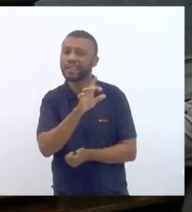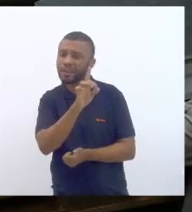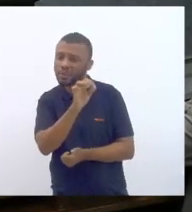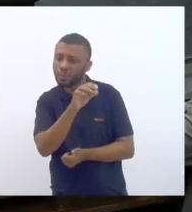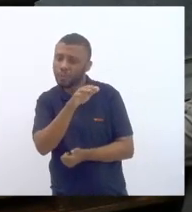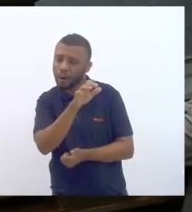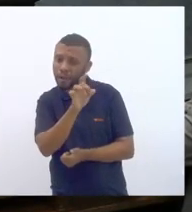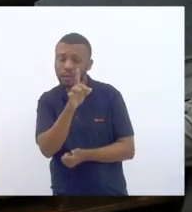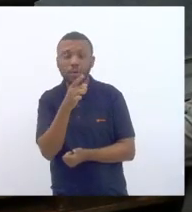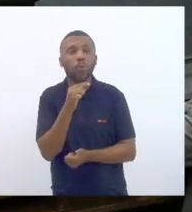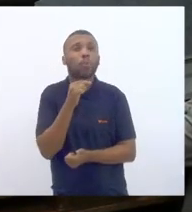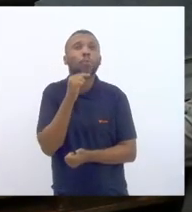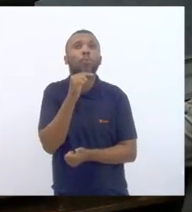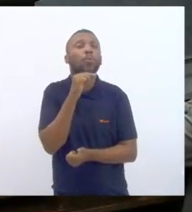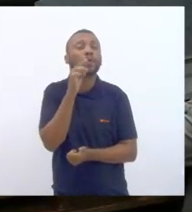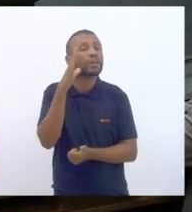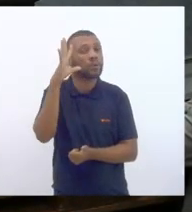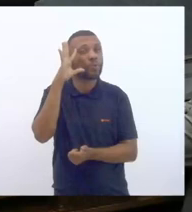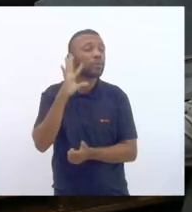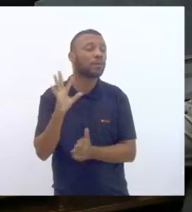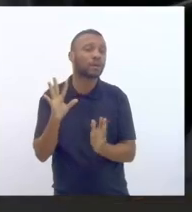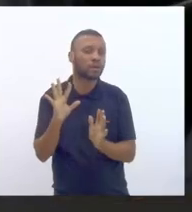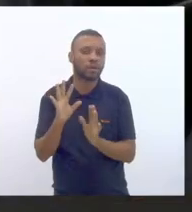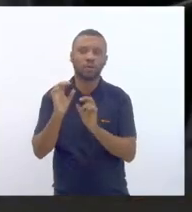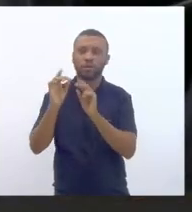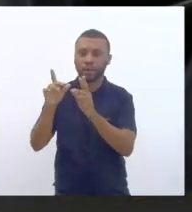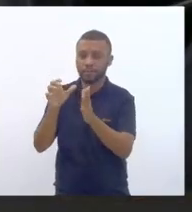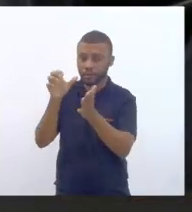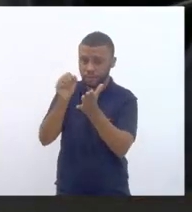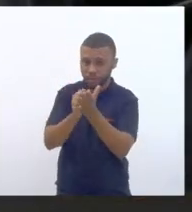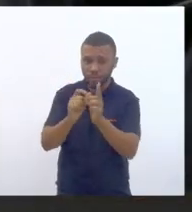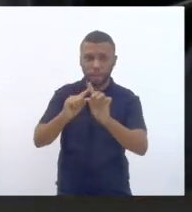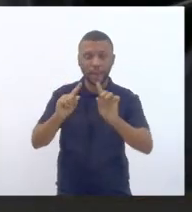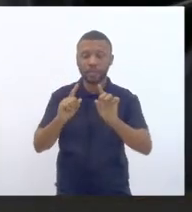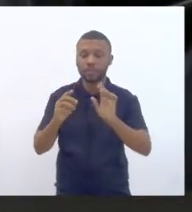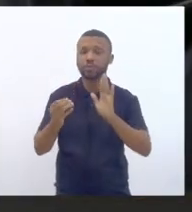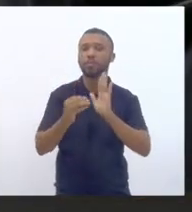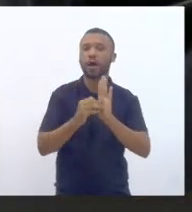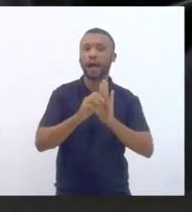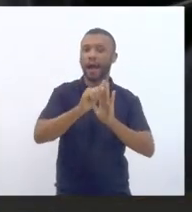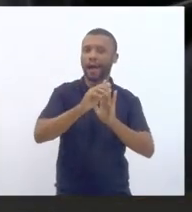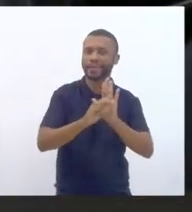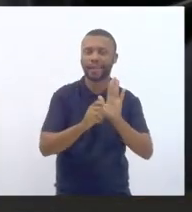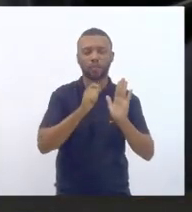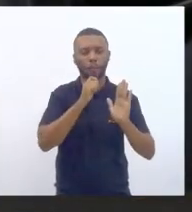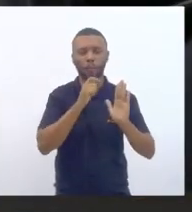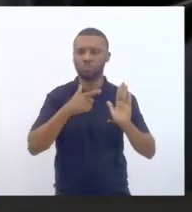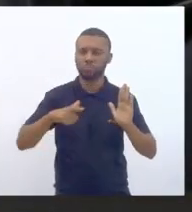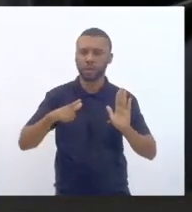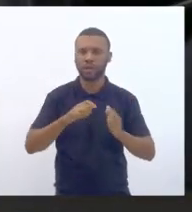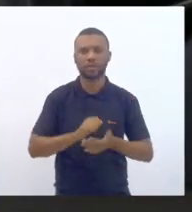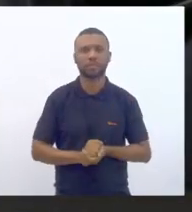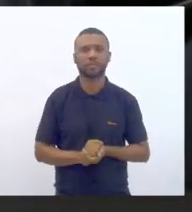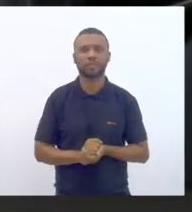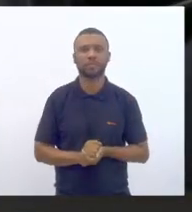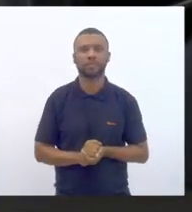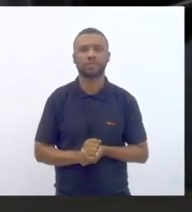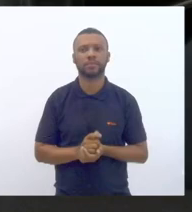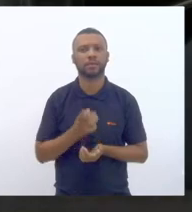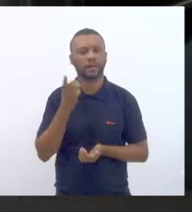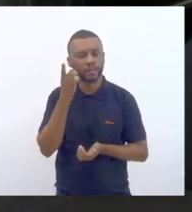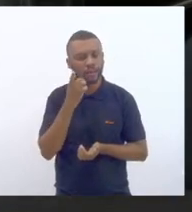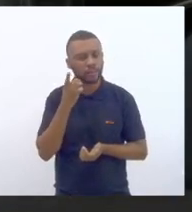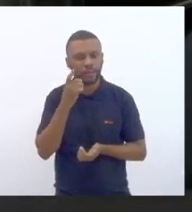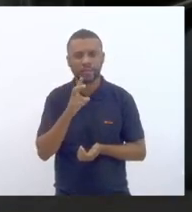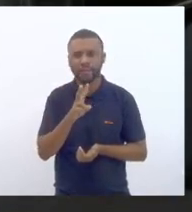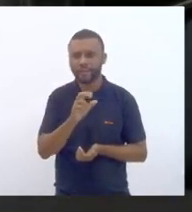Porque eu não sei se eu consegui. Fica consignado, mas não entra na ata. Deputado